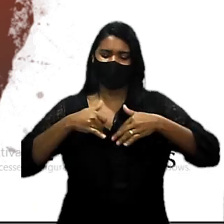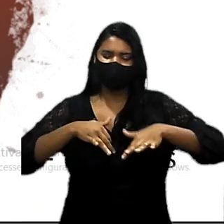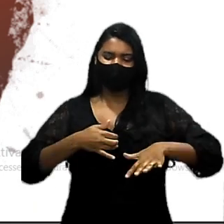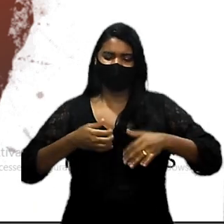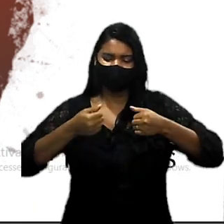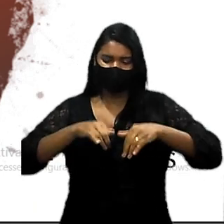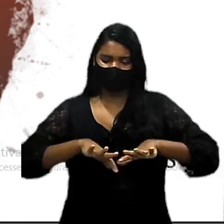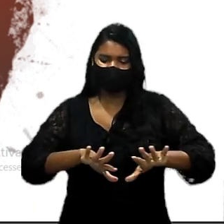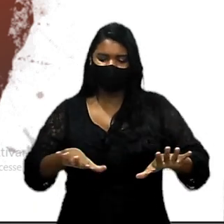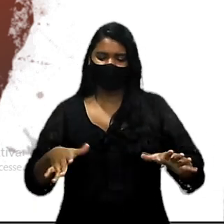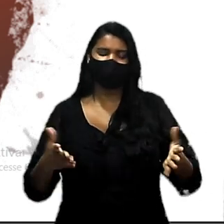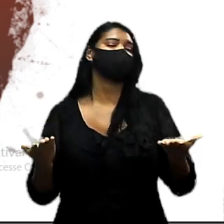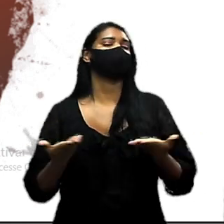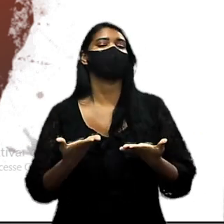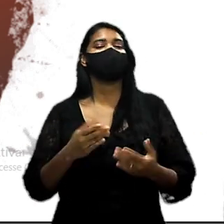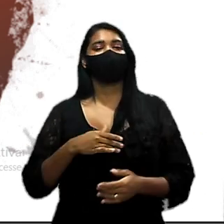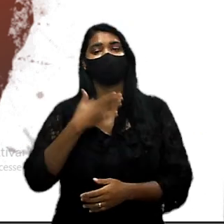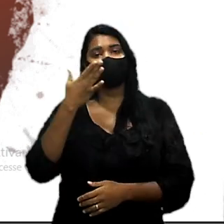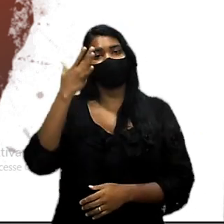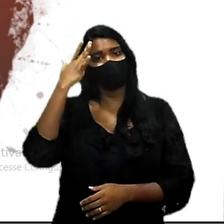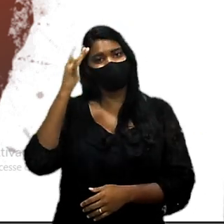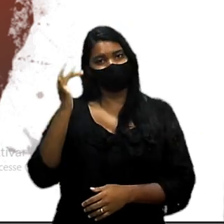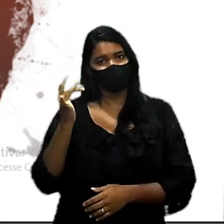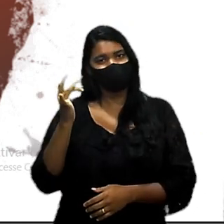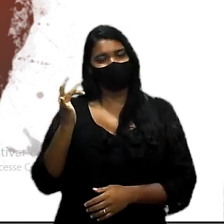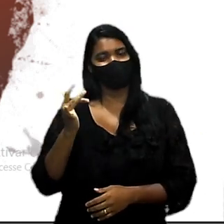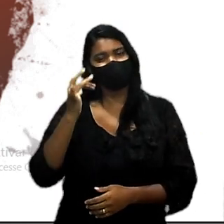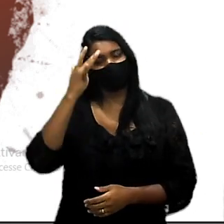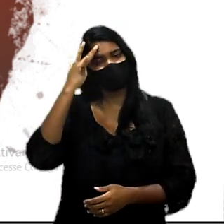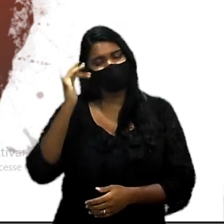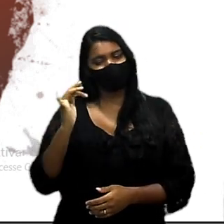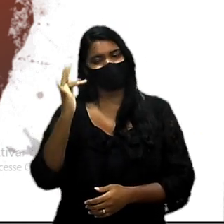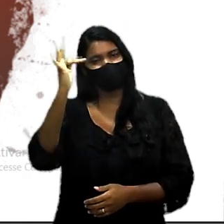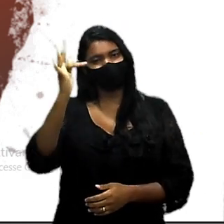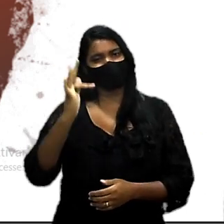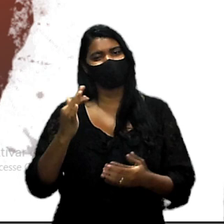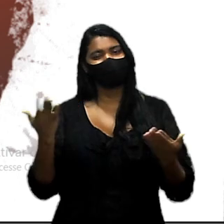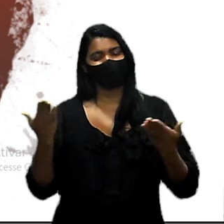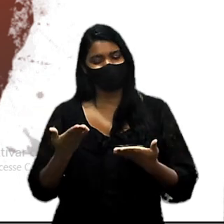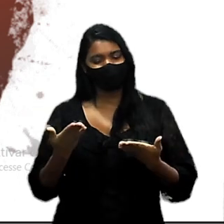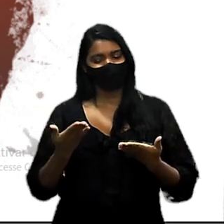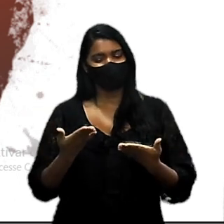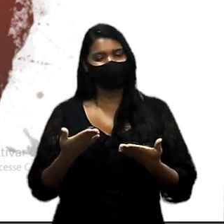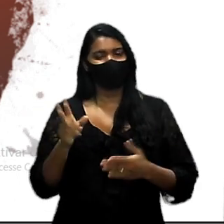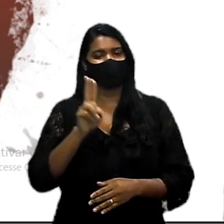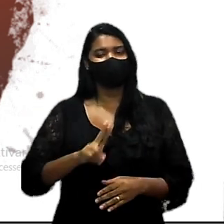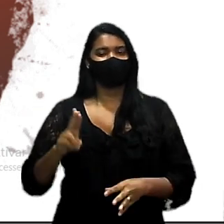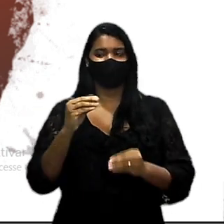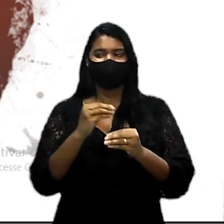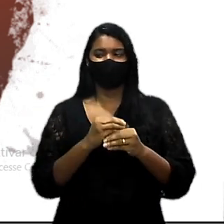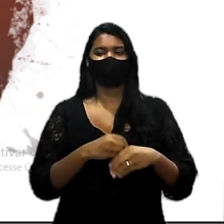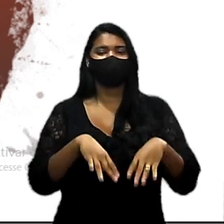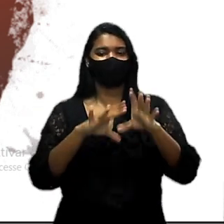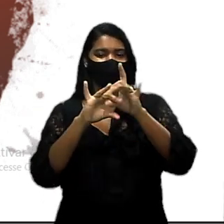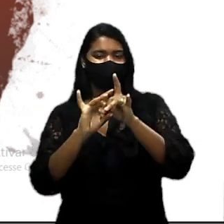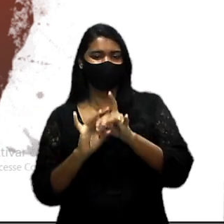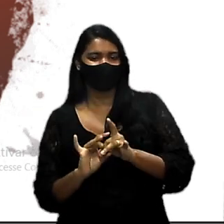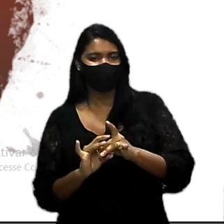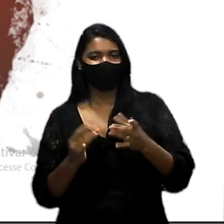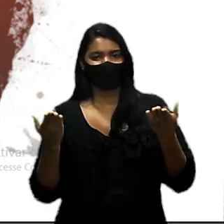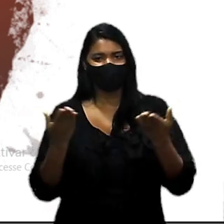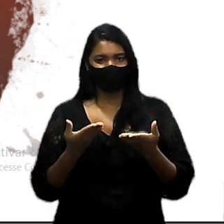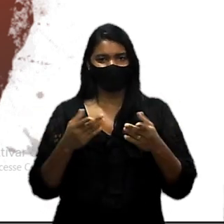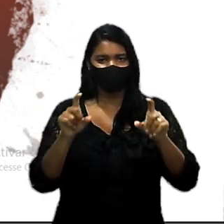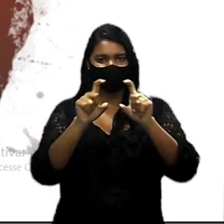o absurdo do amanhã, tá? Muitas coisas que a gente também pode usar essa mesma raciocínio, essa